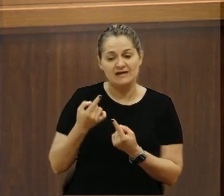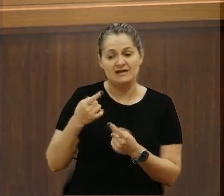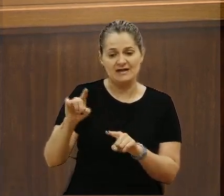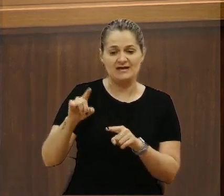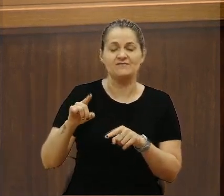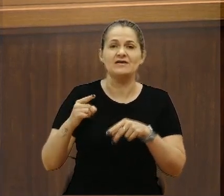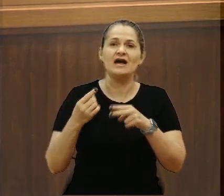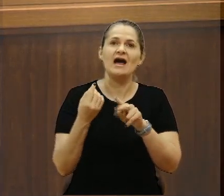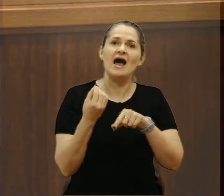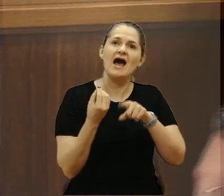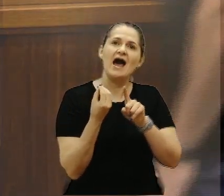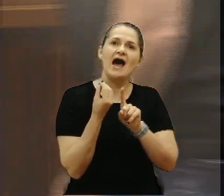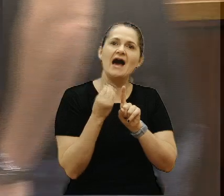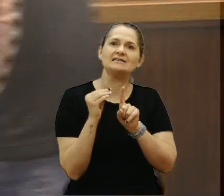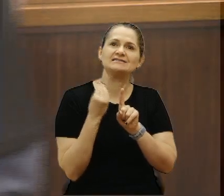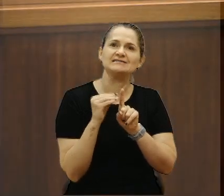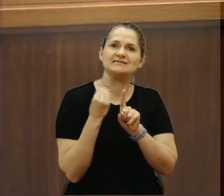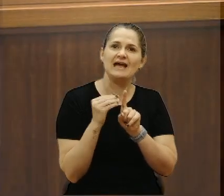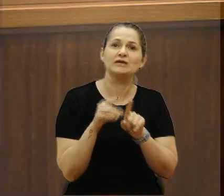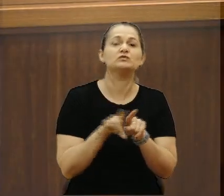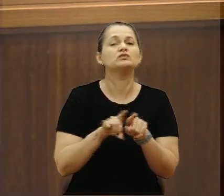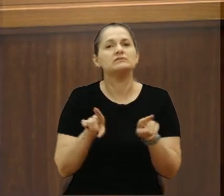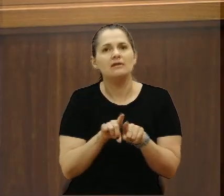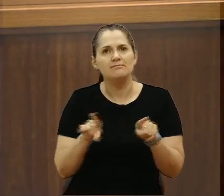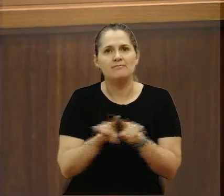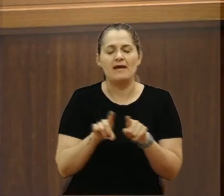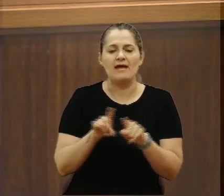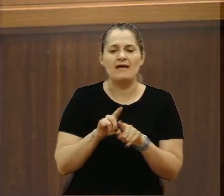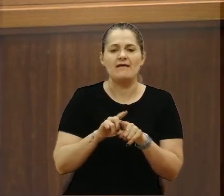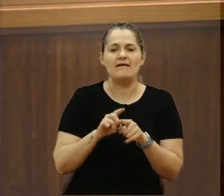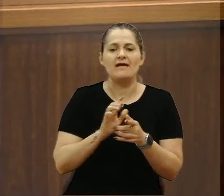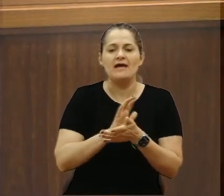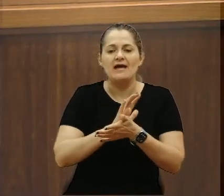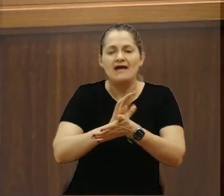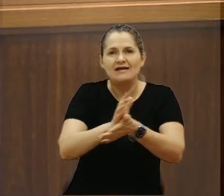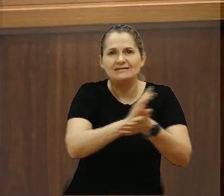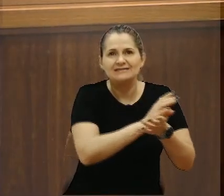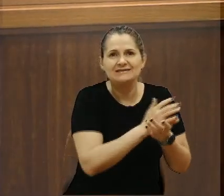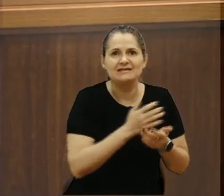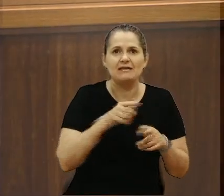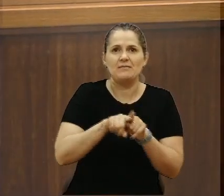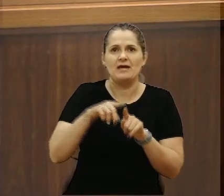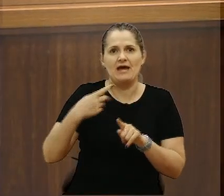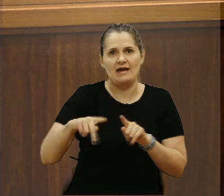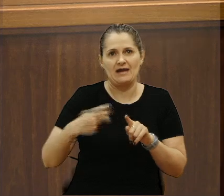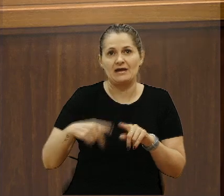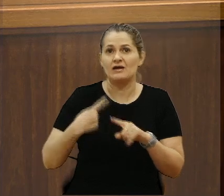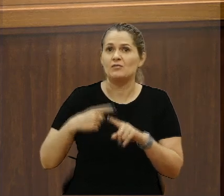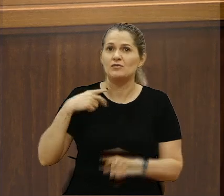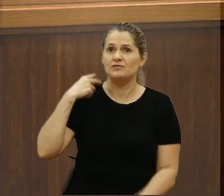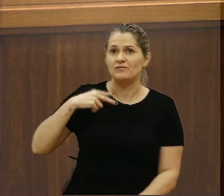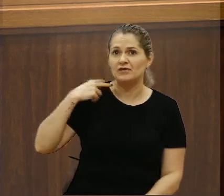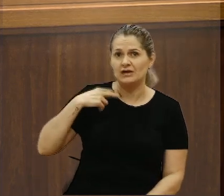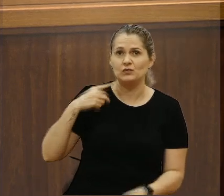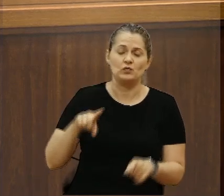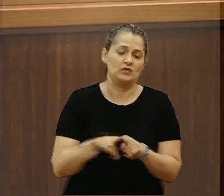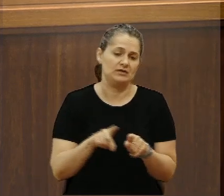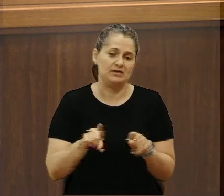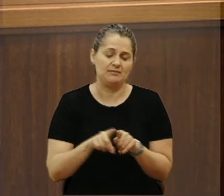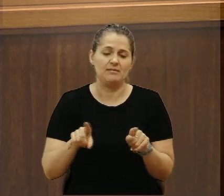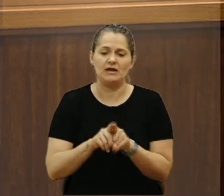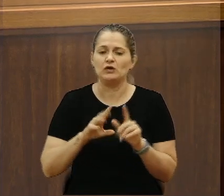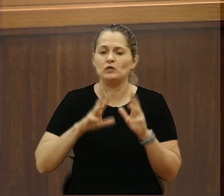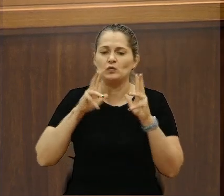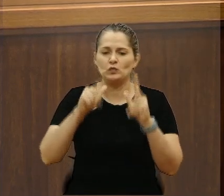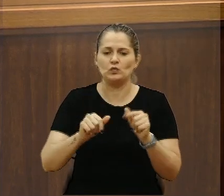à discriminação aqui dentro, não só para as vereadoras, mas para todo mundo que aqui trabalha. Já fizemos esse